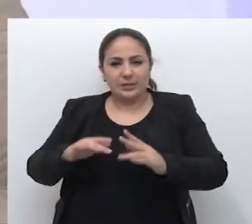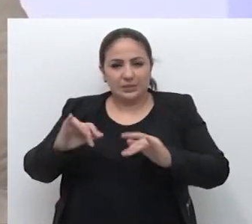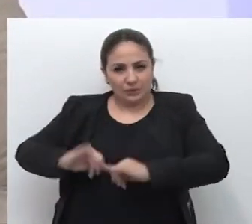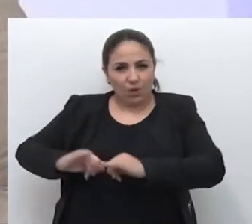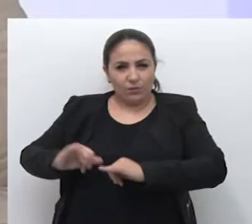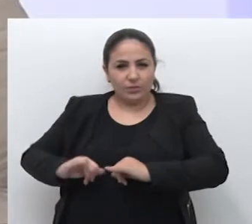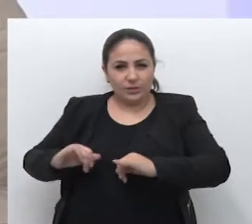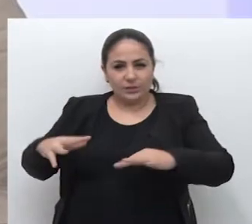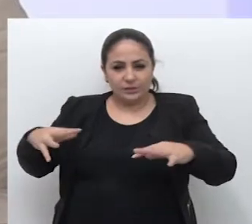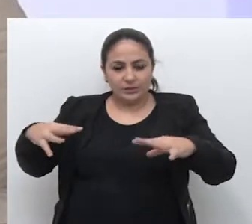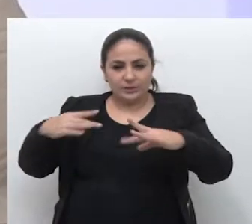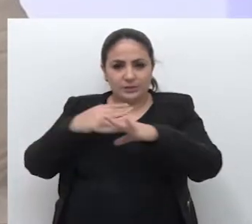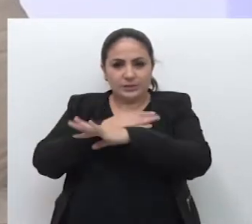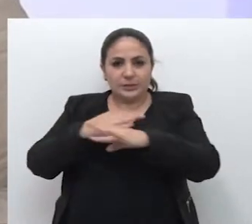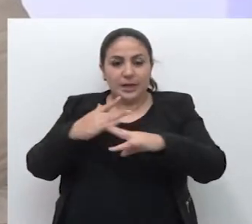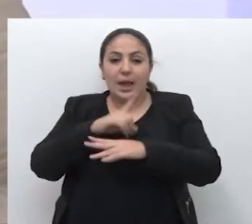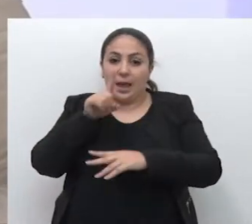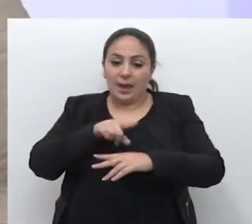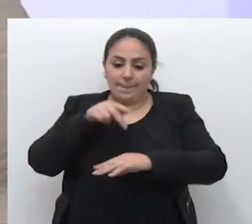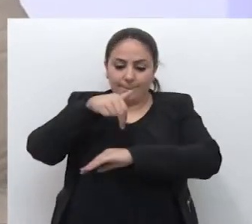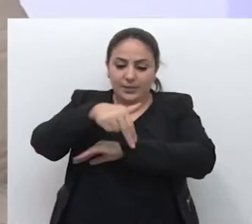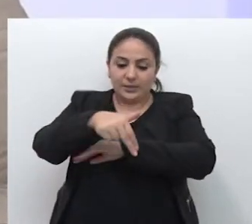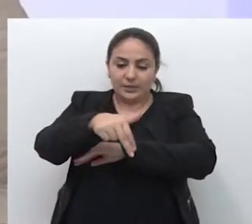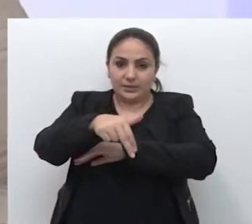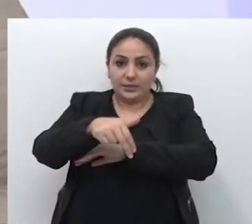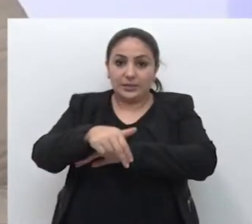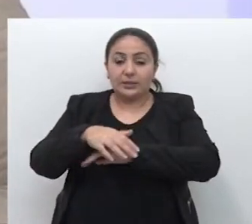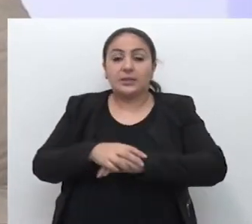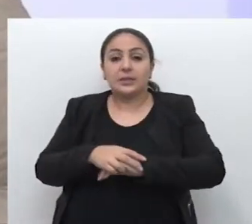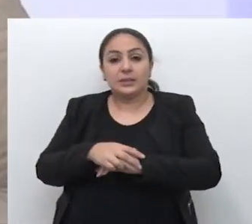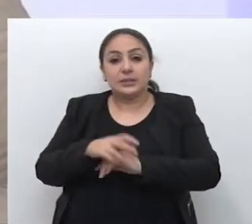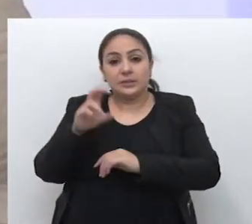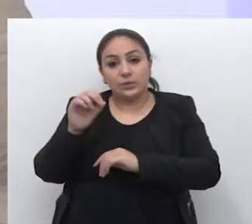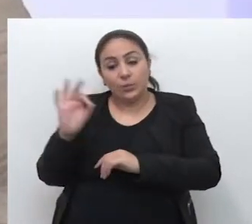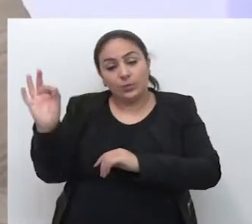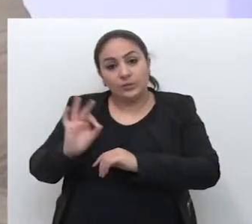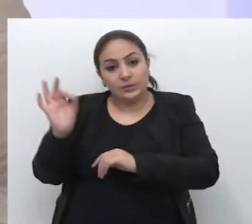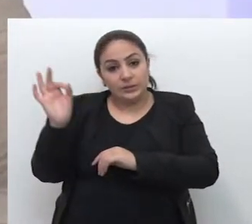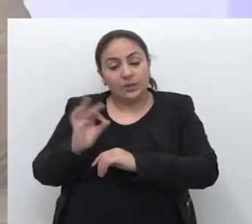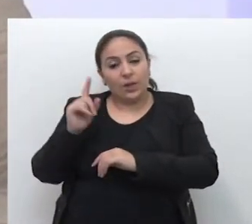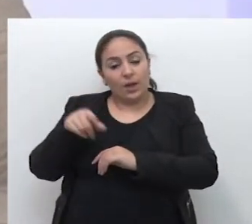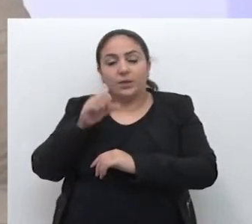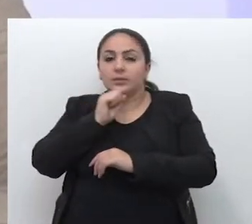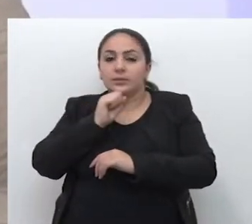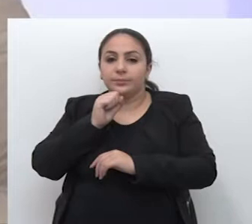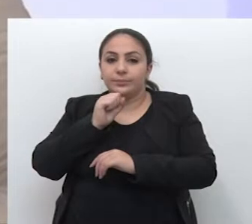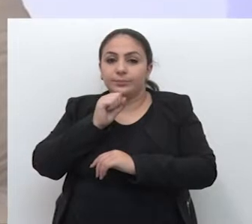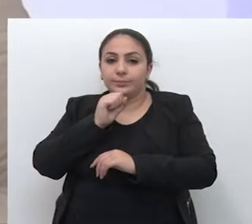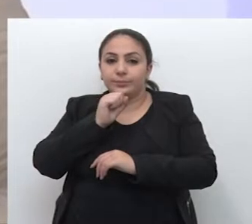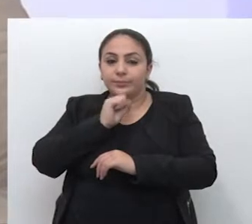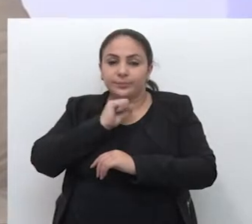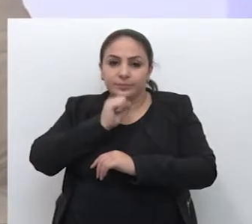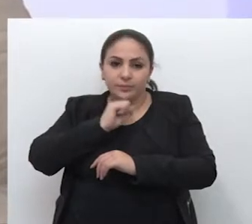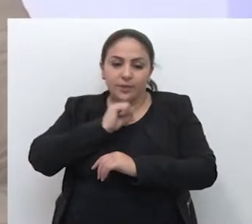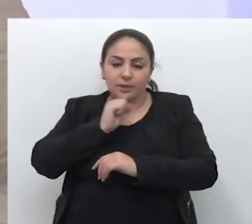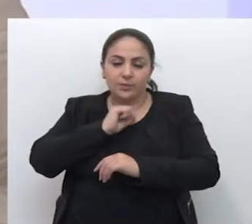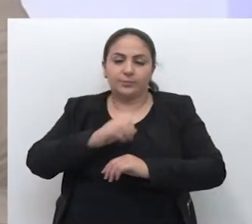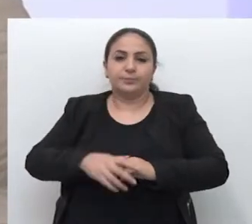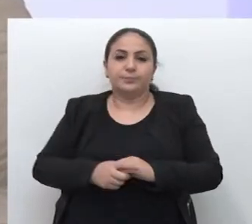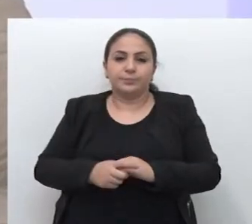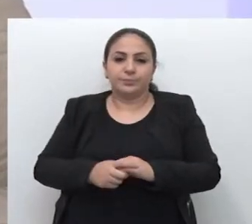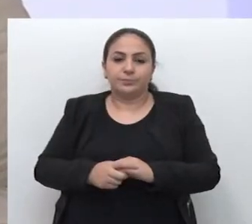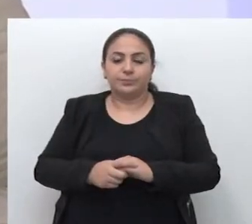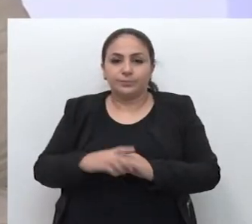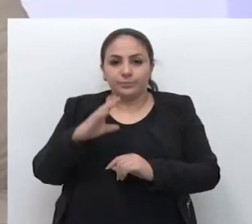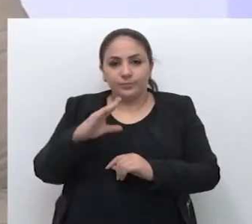são pedestres e desses 100% são idosos. Então, nós estamos fazendo um trabalho nos CREAT, nos DAT, nos grupos